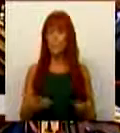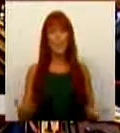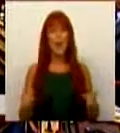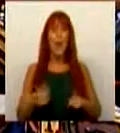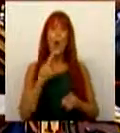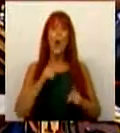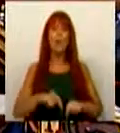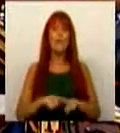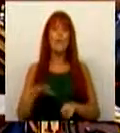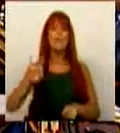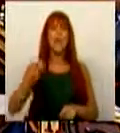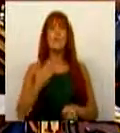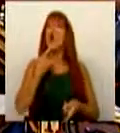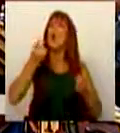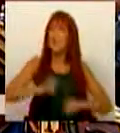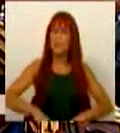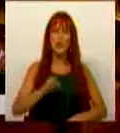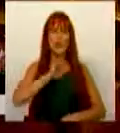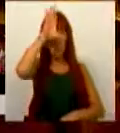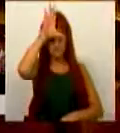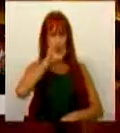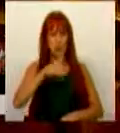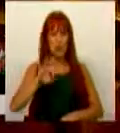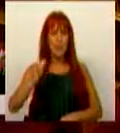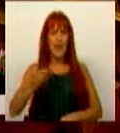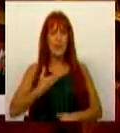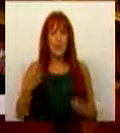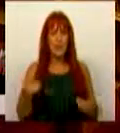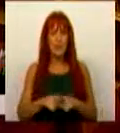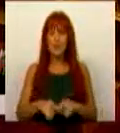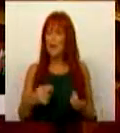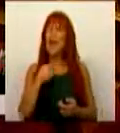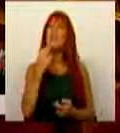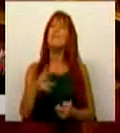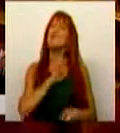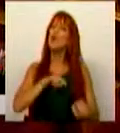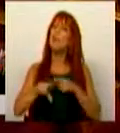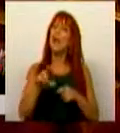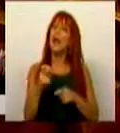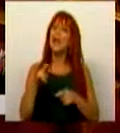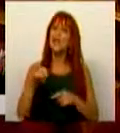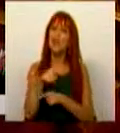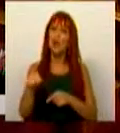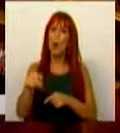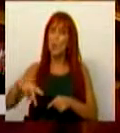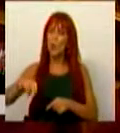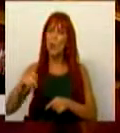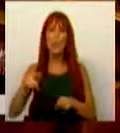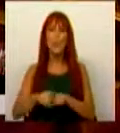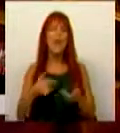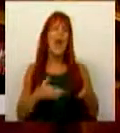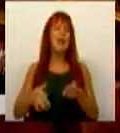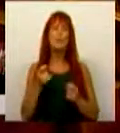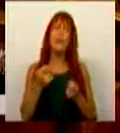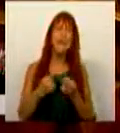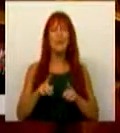Voltamos outra vez ao PSD. Sr. Ministro, o PSD, na voz do Sr. Deputado Cristóvão Norte, aqui tem uma estratégia um